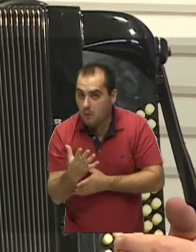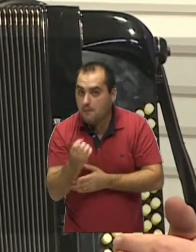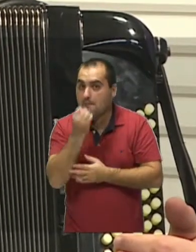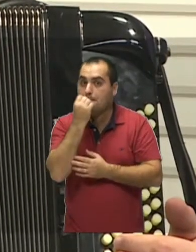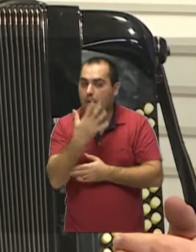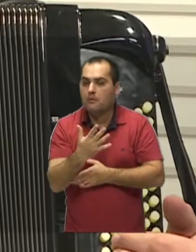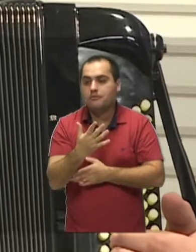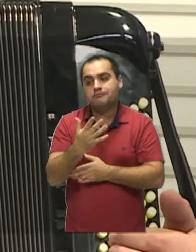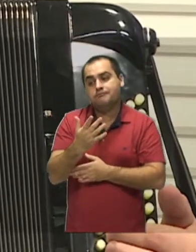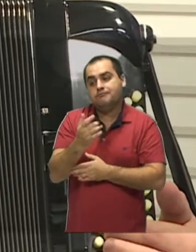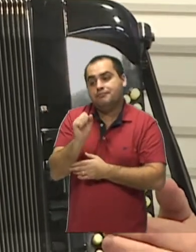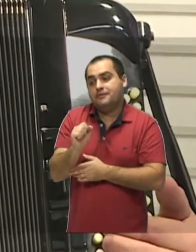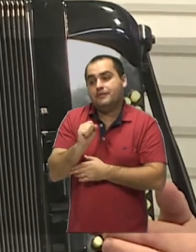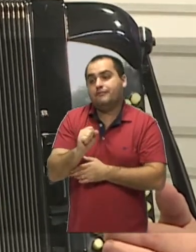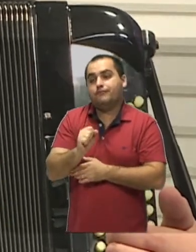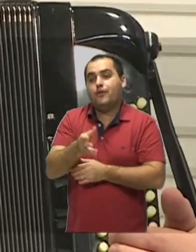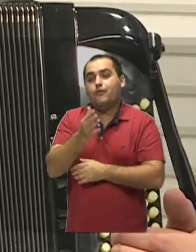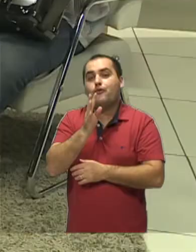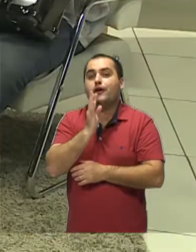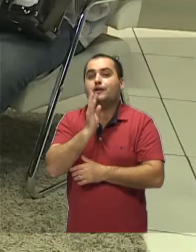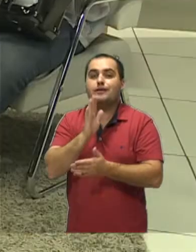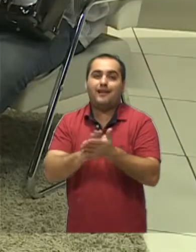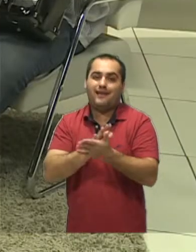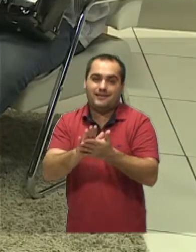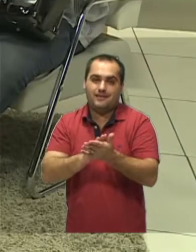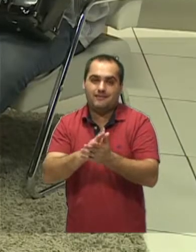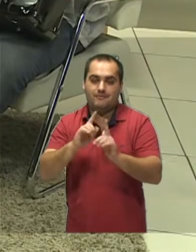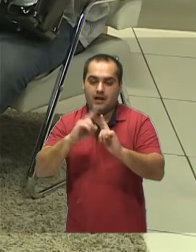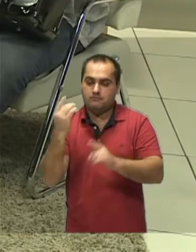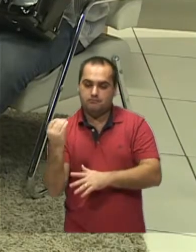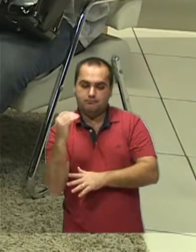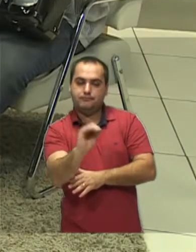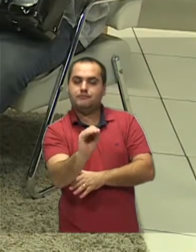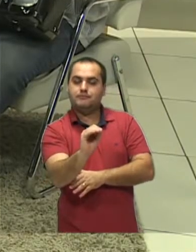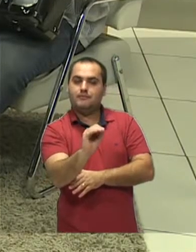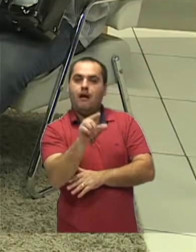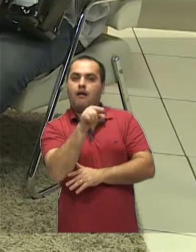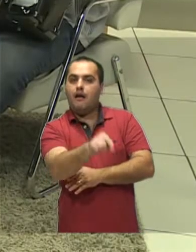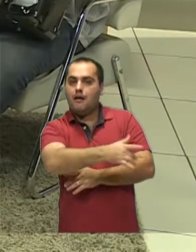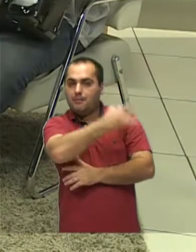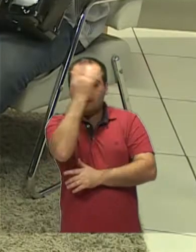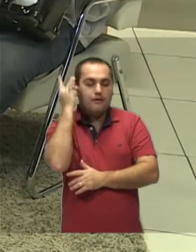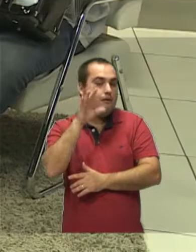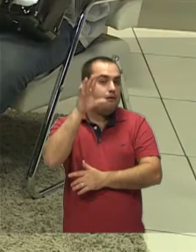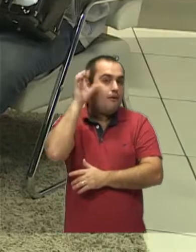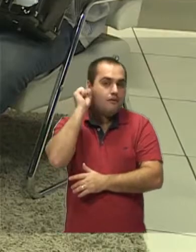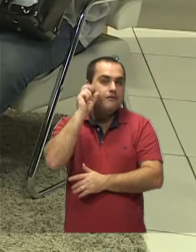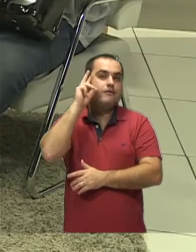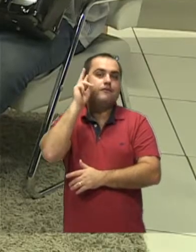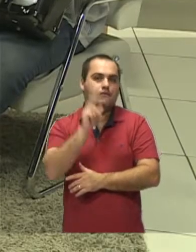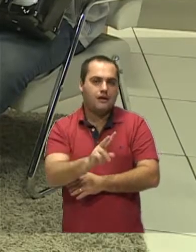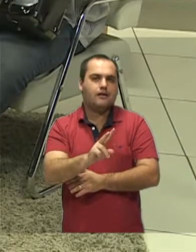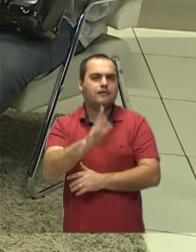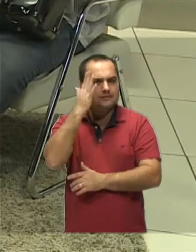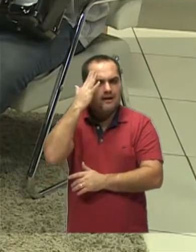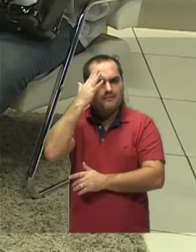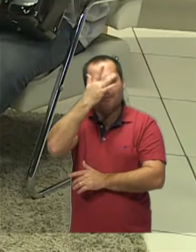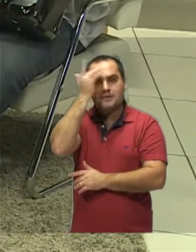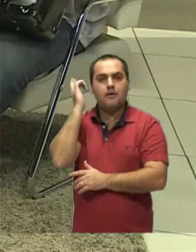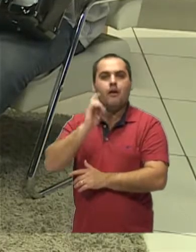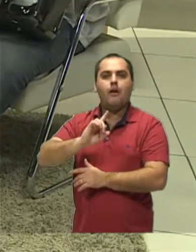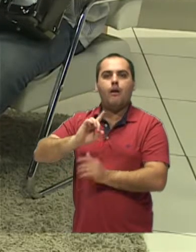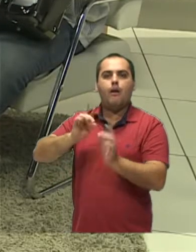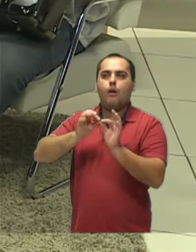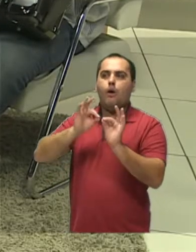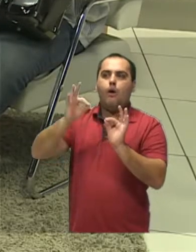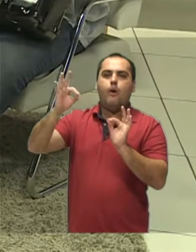gente talvez não estaria conhecendo. Isso permite um diálogo muito grande e principalmente para as pessoas que estão um pouquinho mais longe do nosso círculo